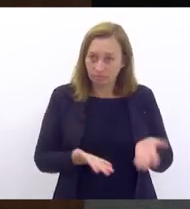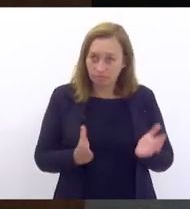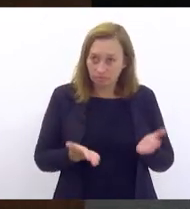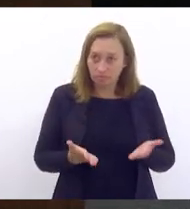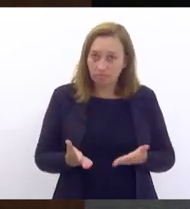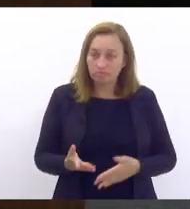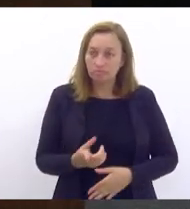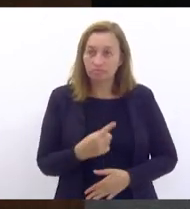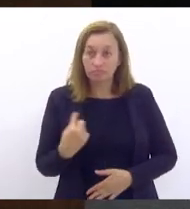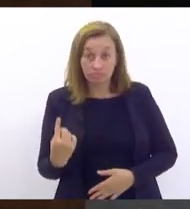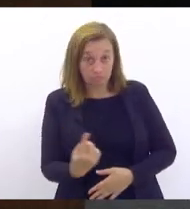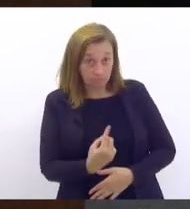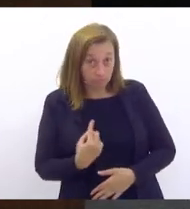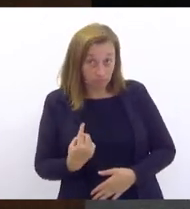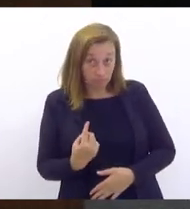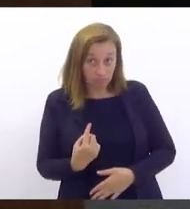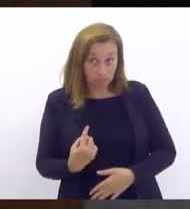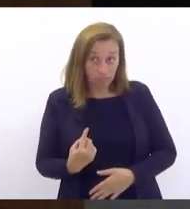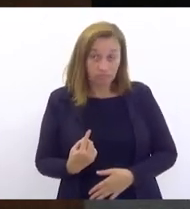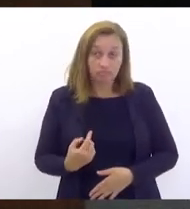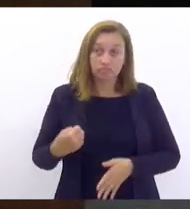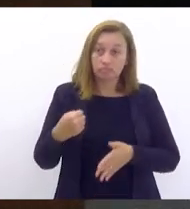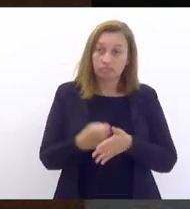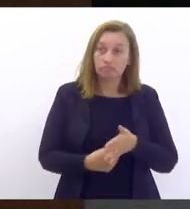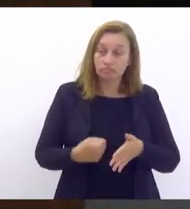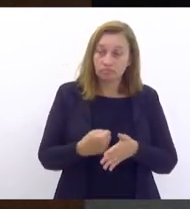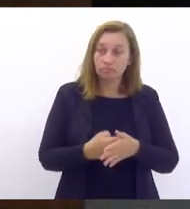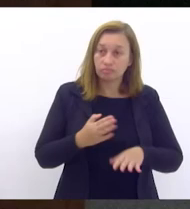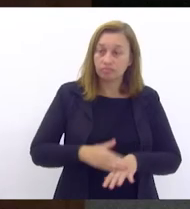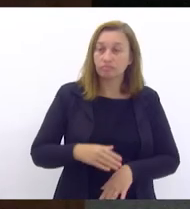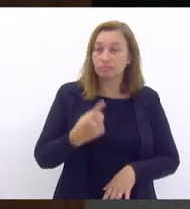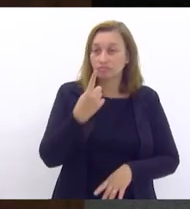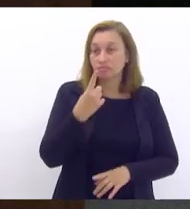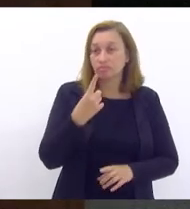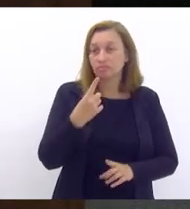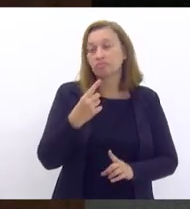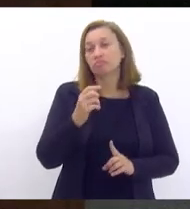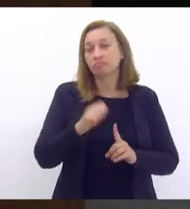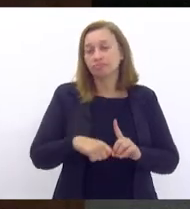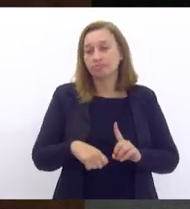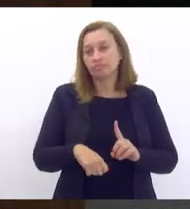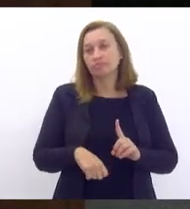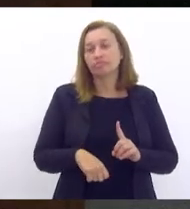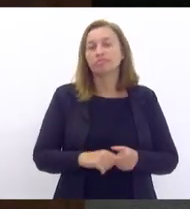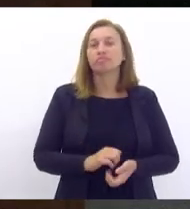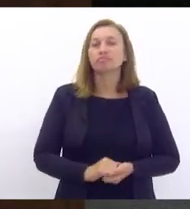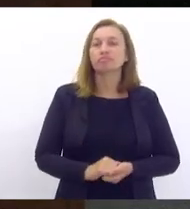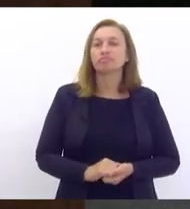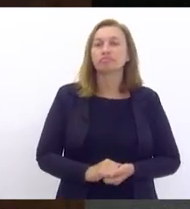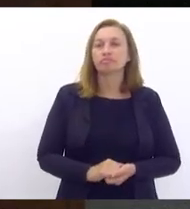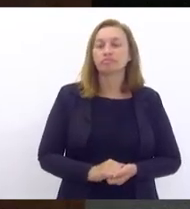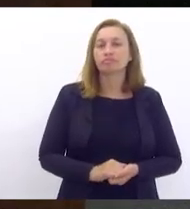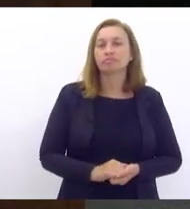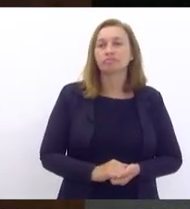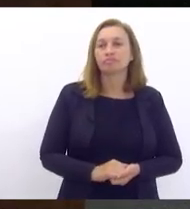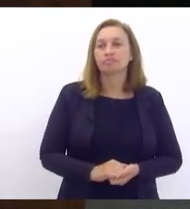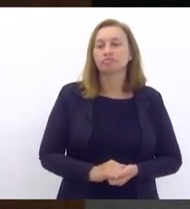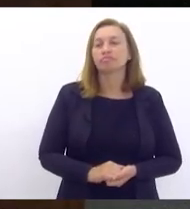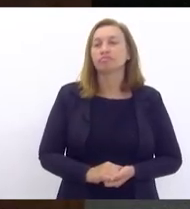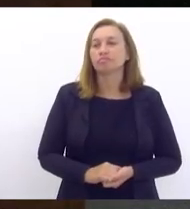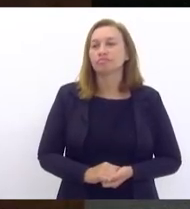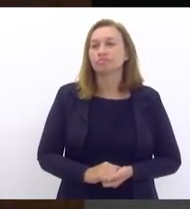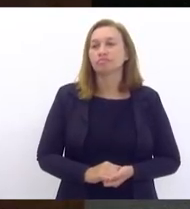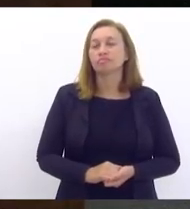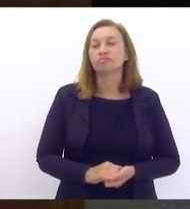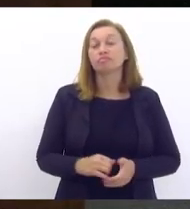quando nós reivindicamos em mais um mês, em mais um 14 de um mês, para que